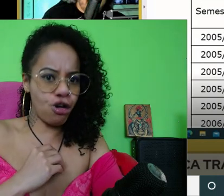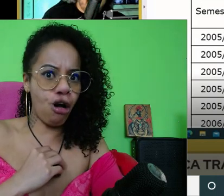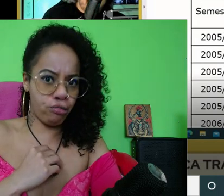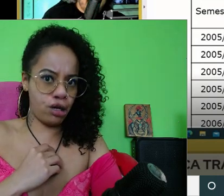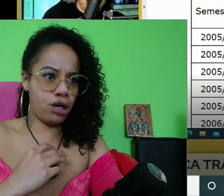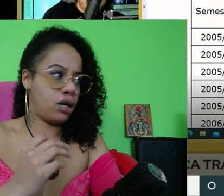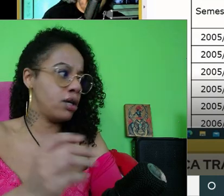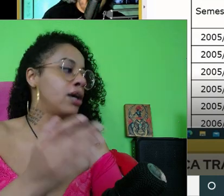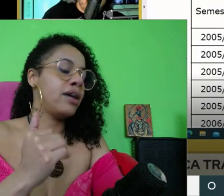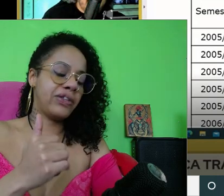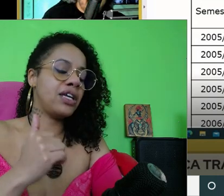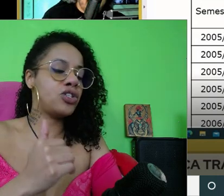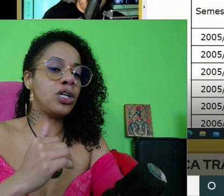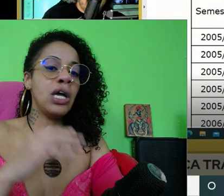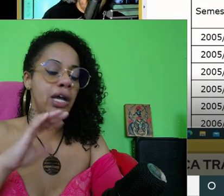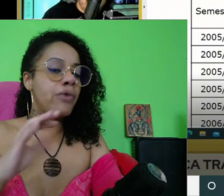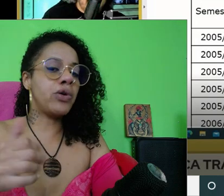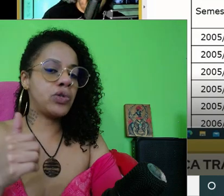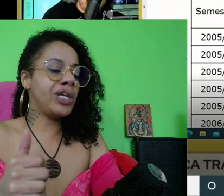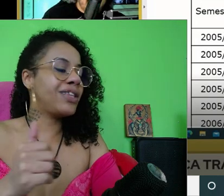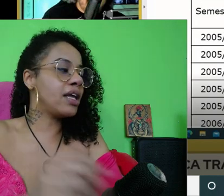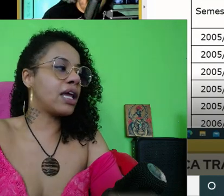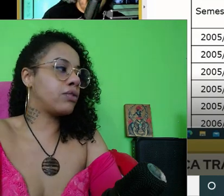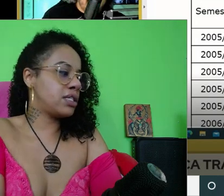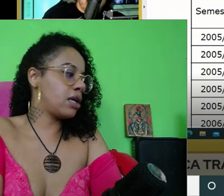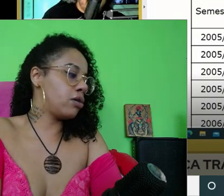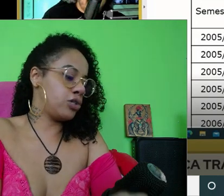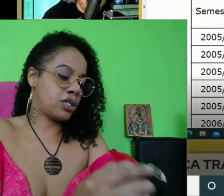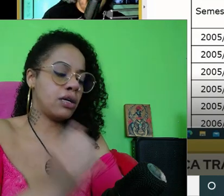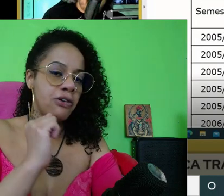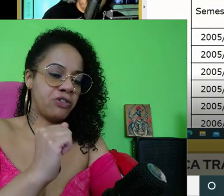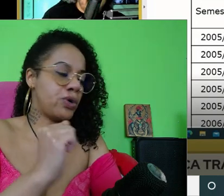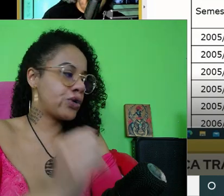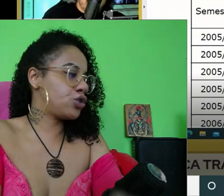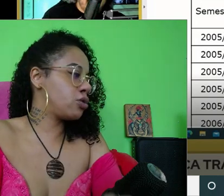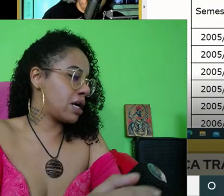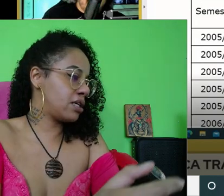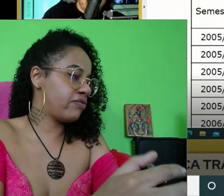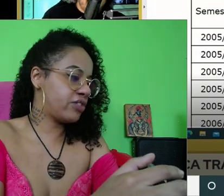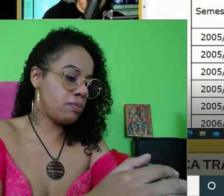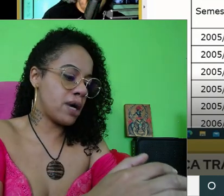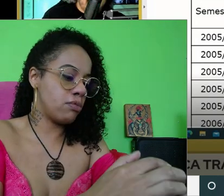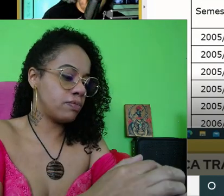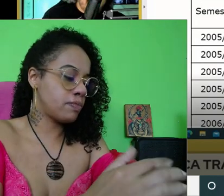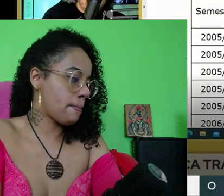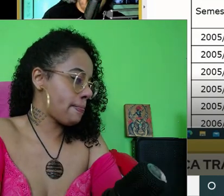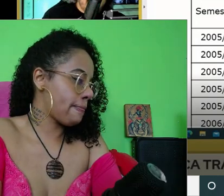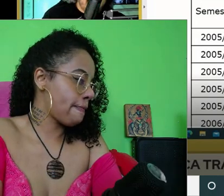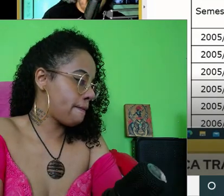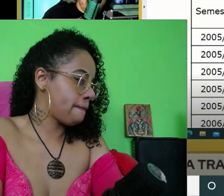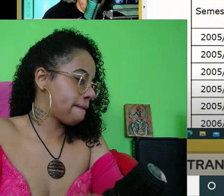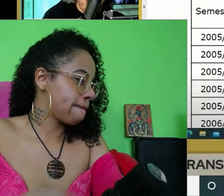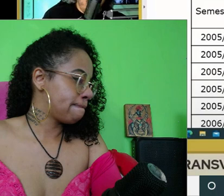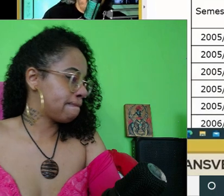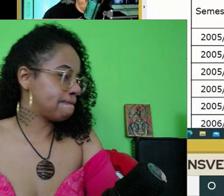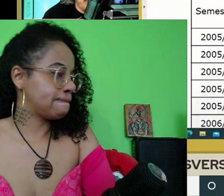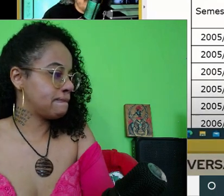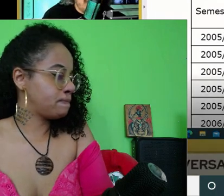de homem entendi não eu tô entendendo essa lógica vamos continuar que tá ficando bom